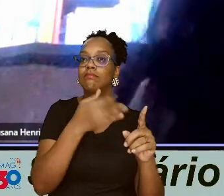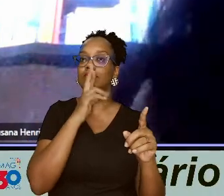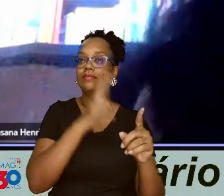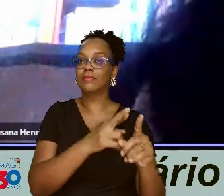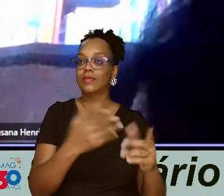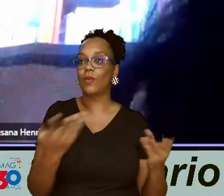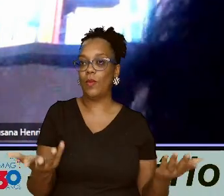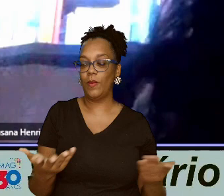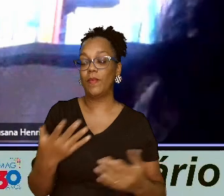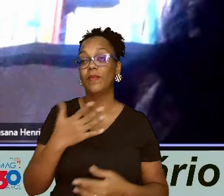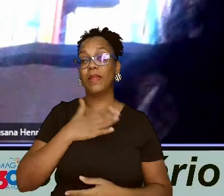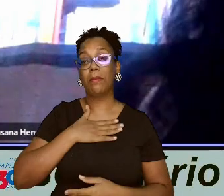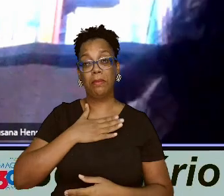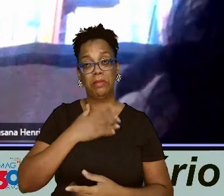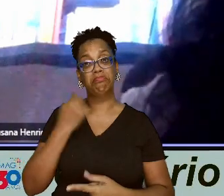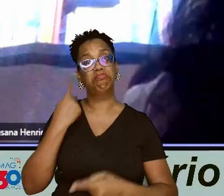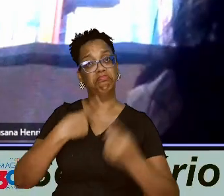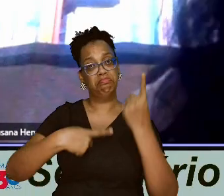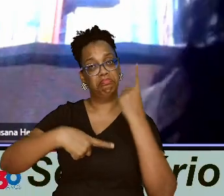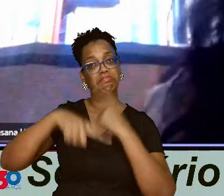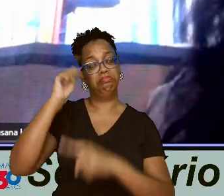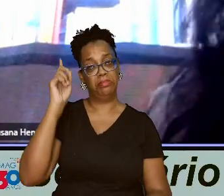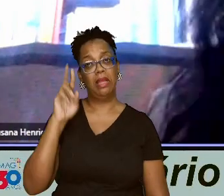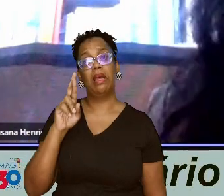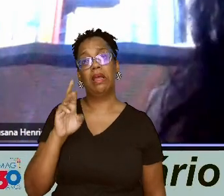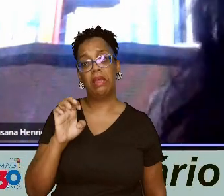mim, é revolucionário